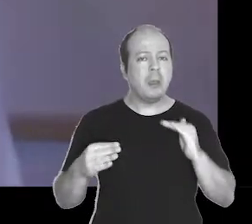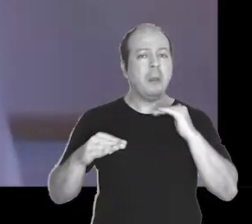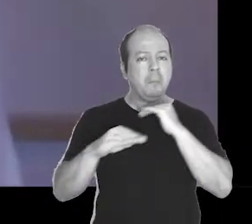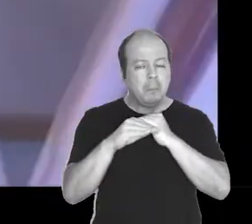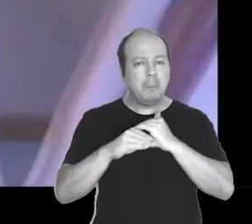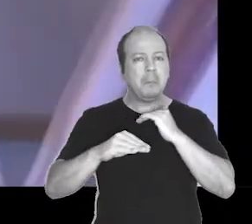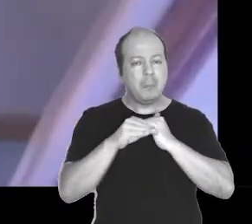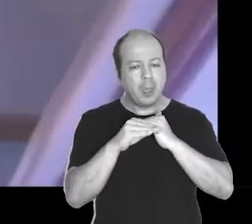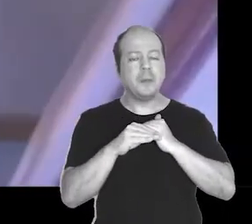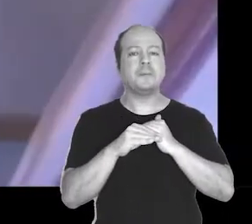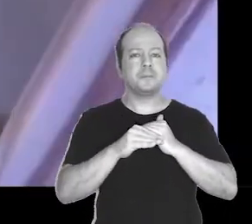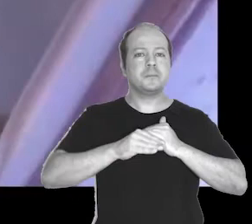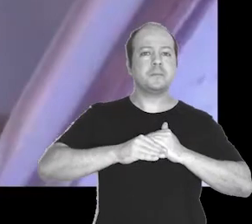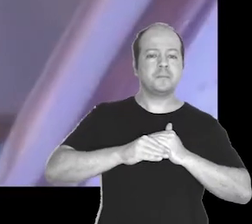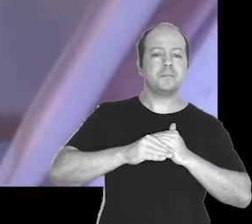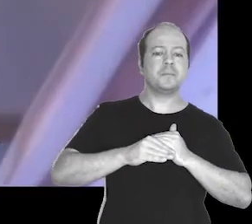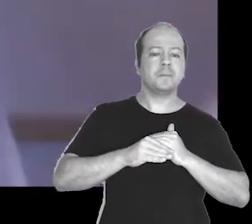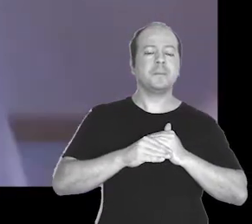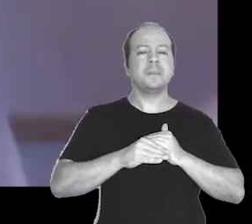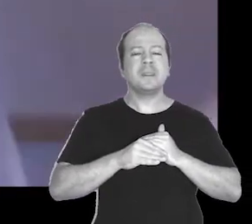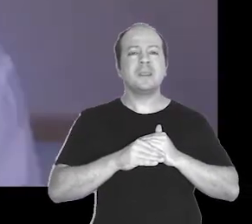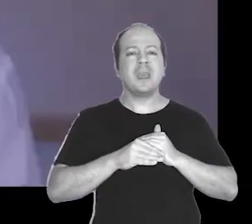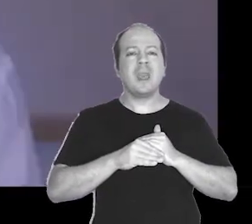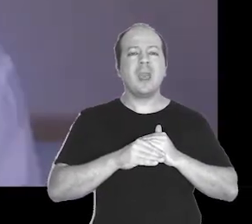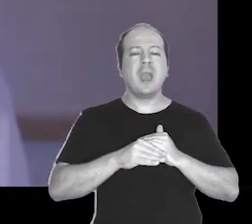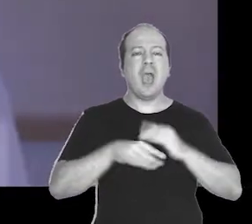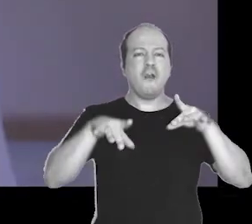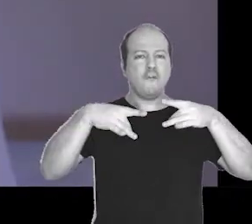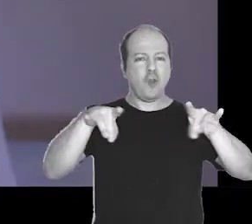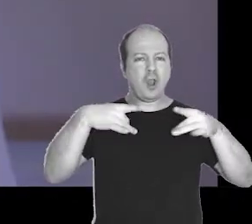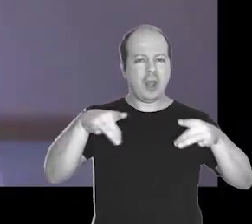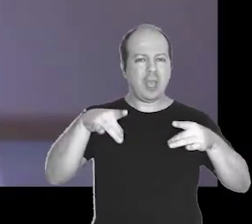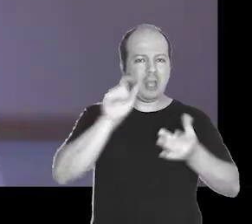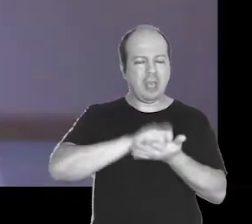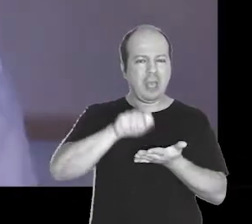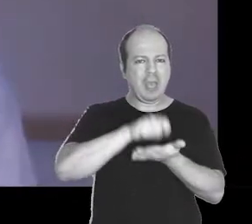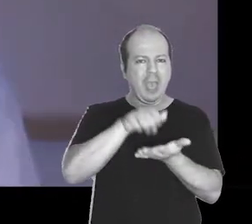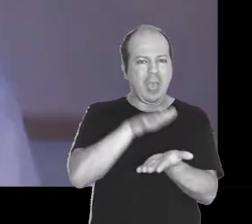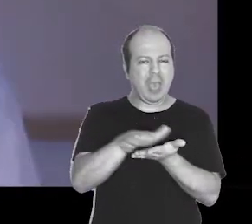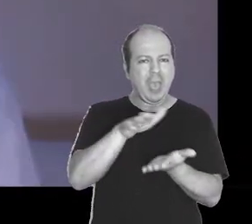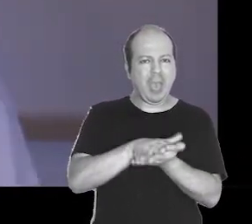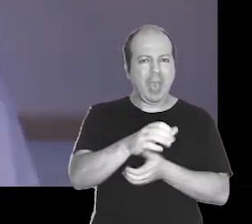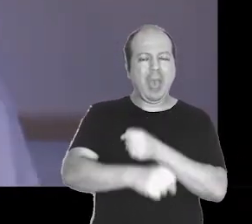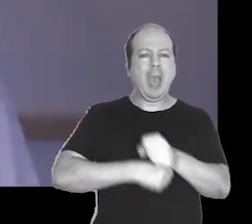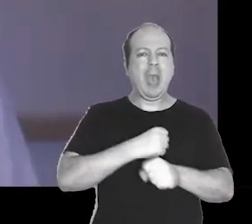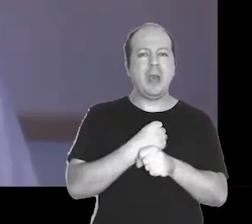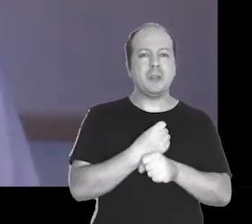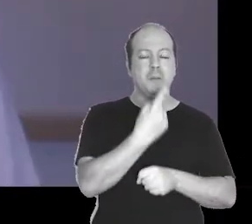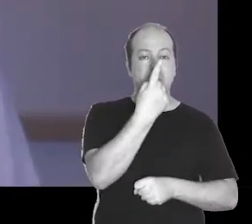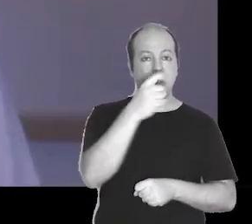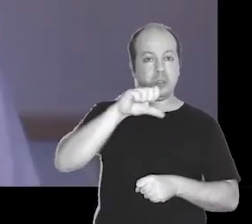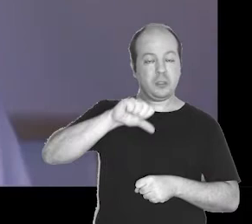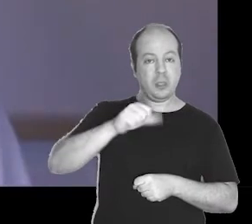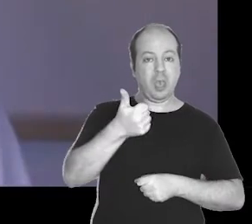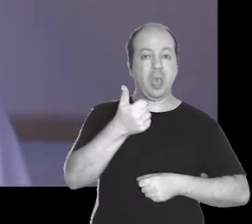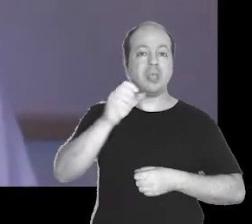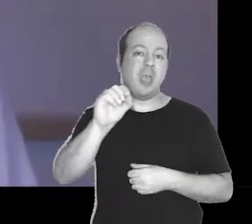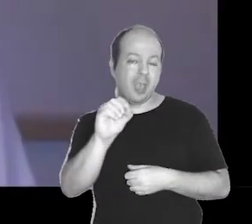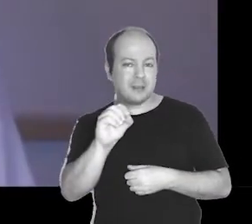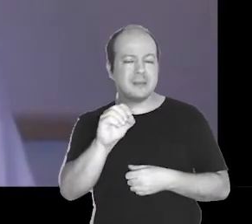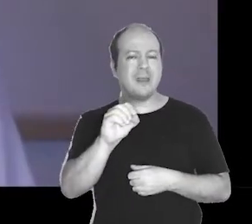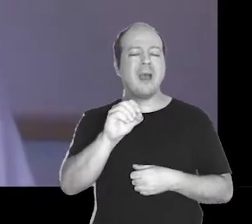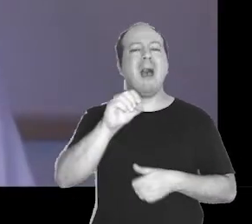Este livro, este folheto que publiquei em 1910, bem, talvez